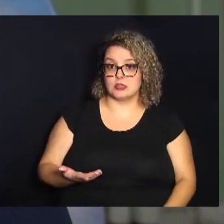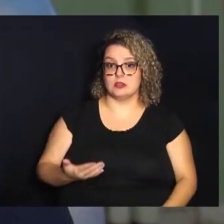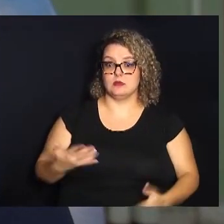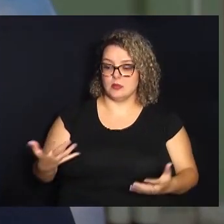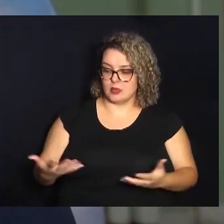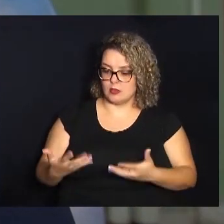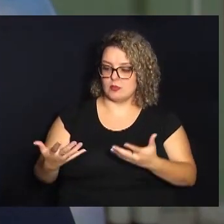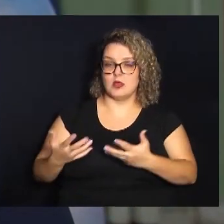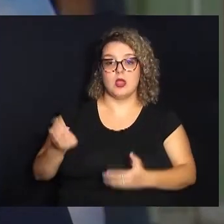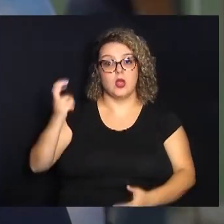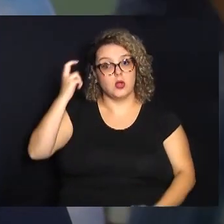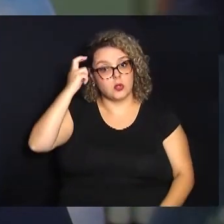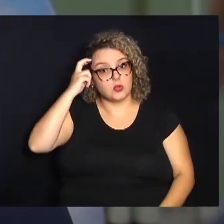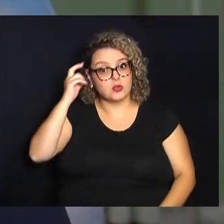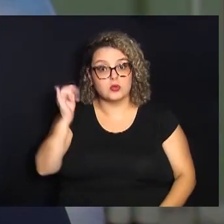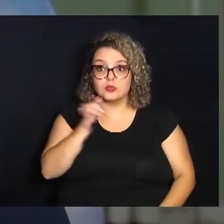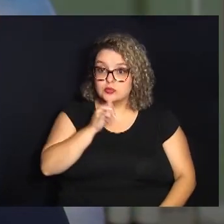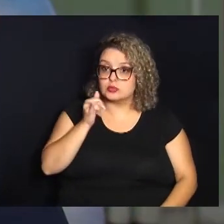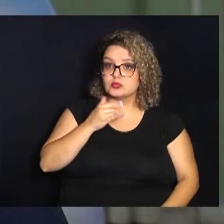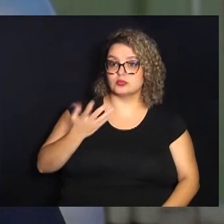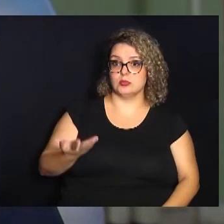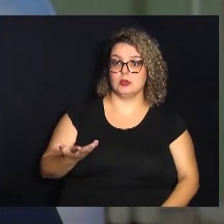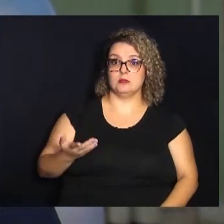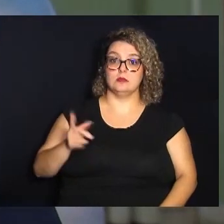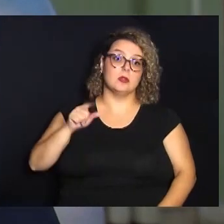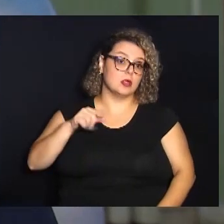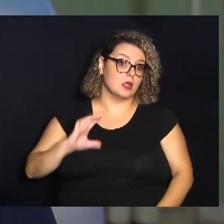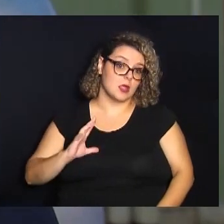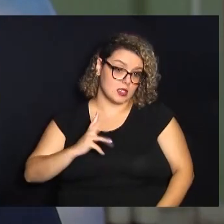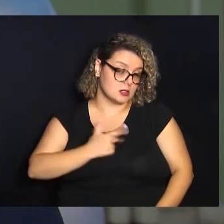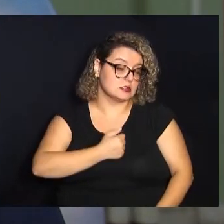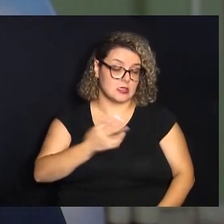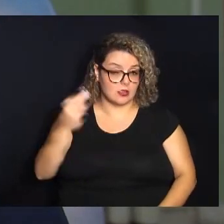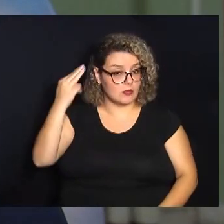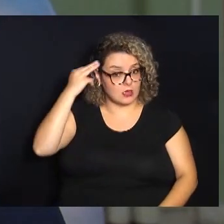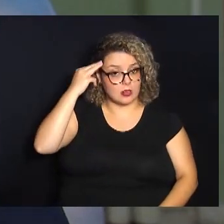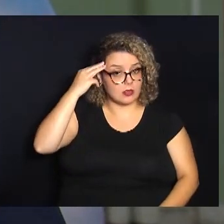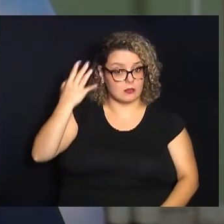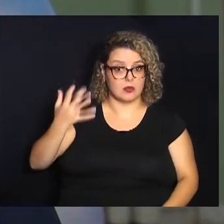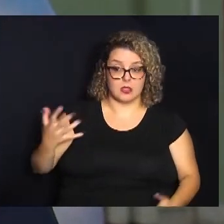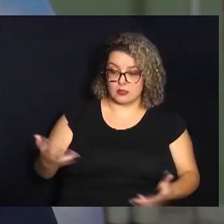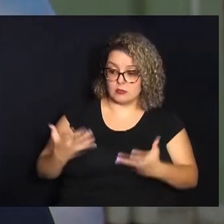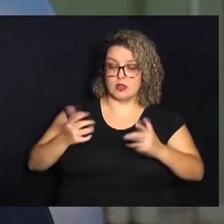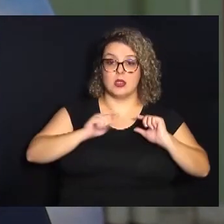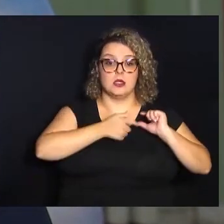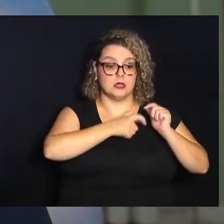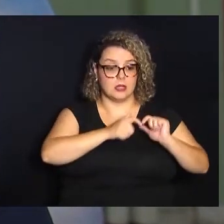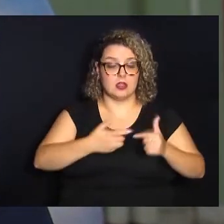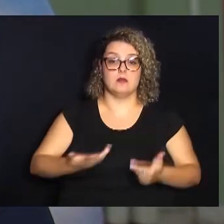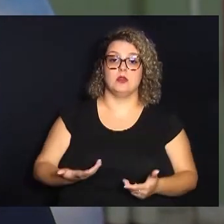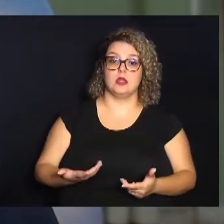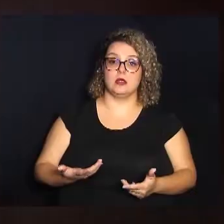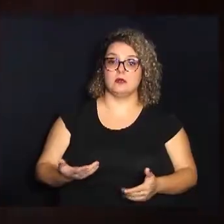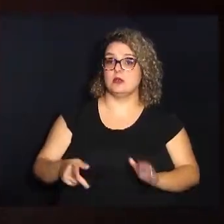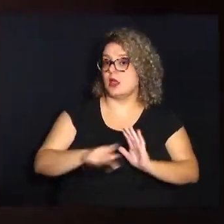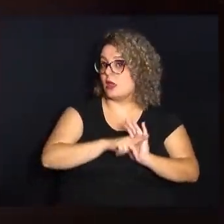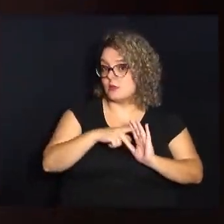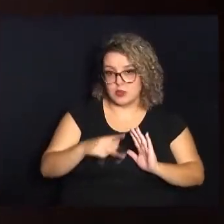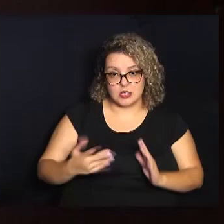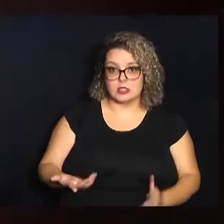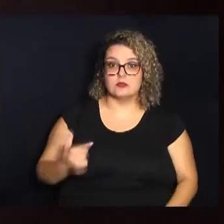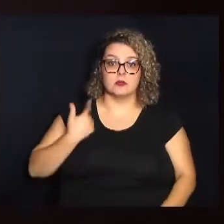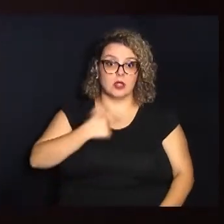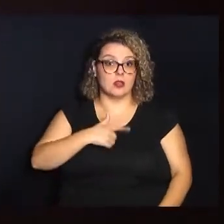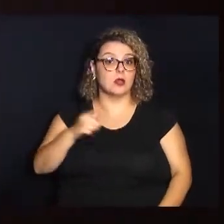que preservar a memória, a gente tem que dar valor para a cultura. É isso que faz a identidade de um povo.